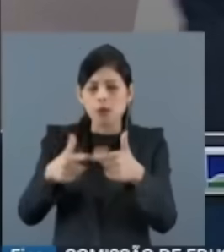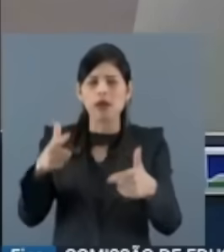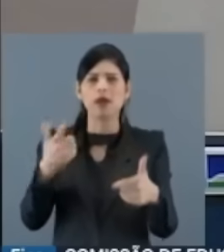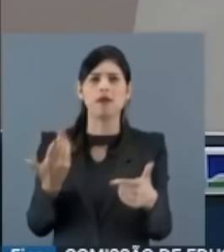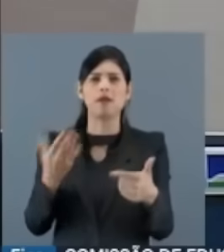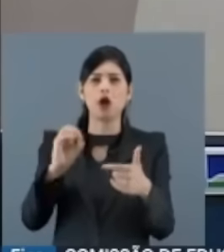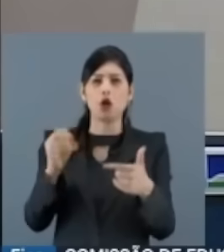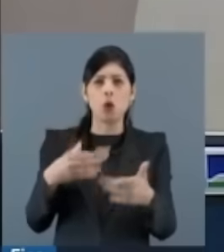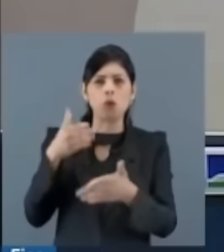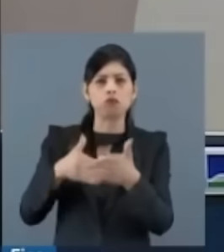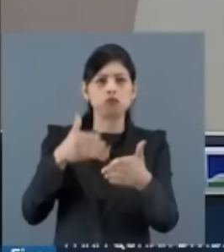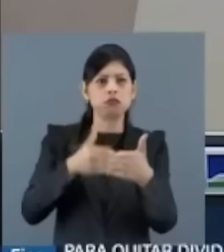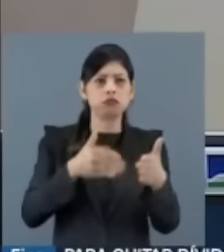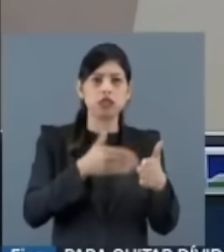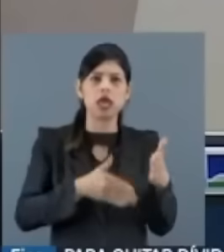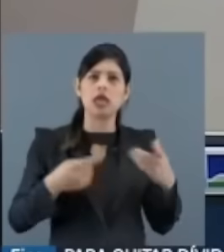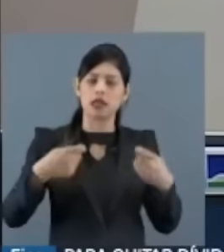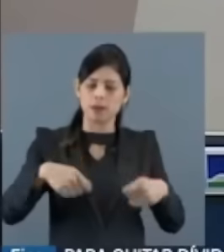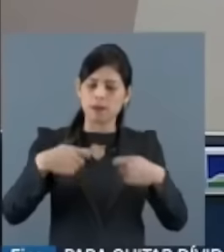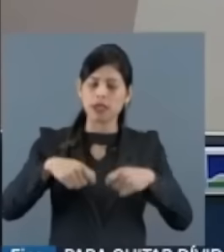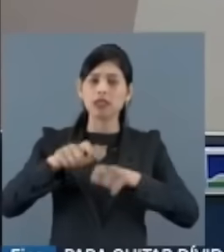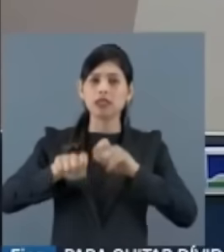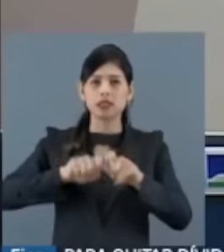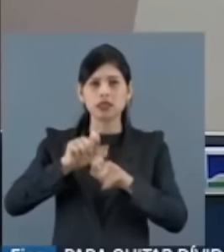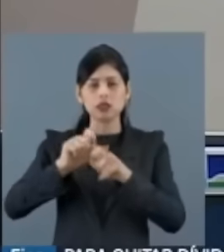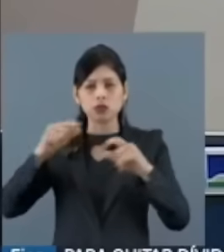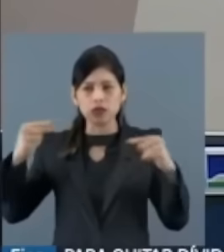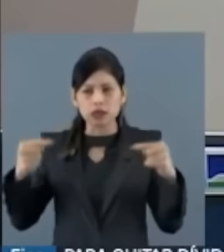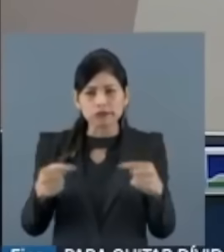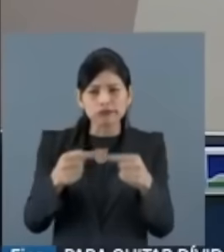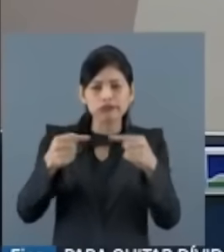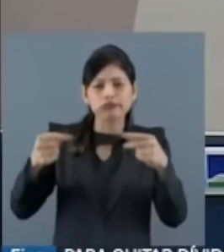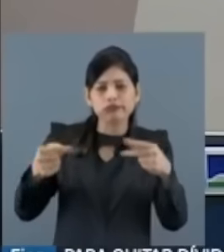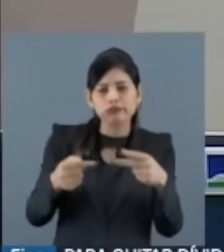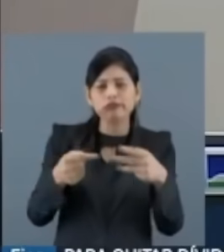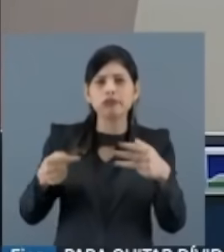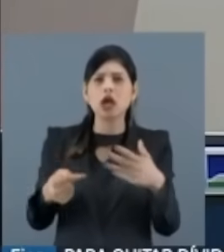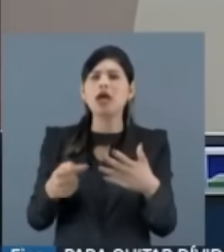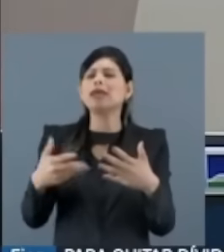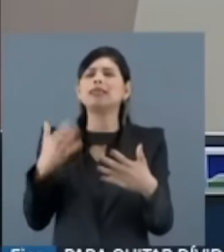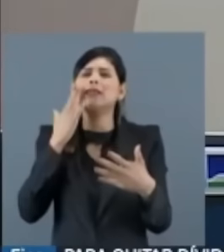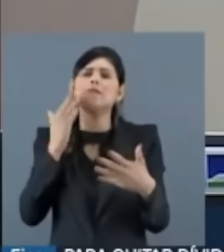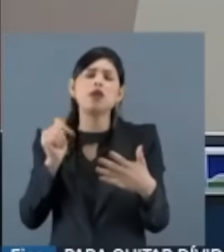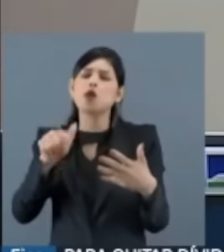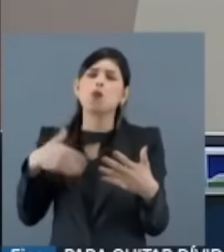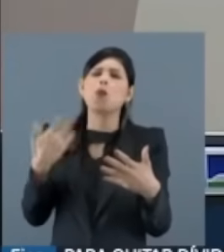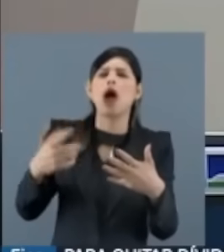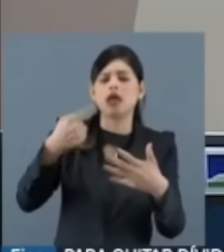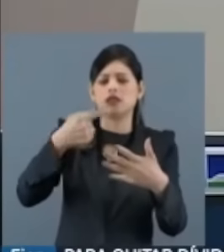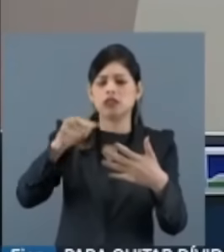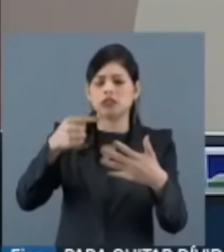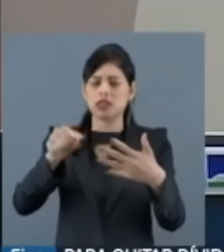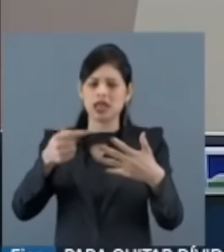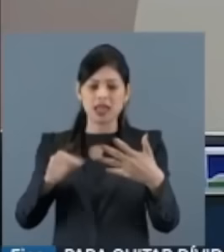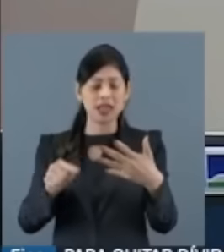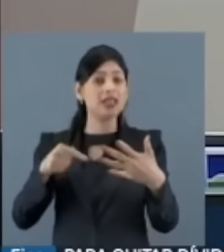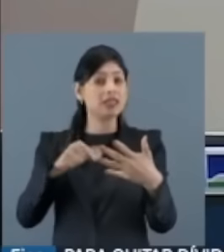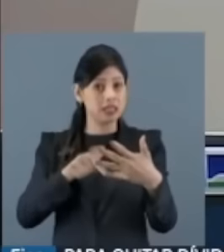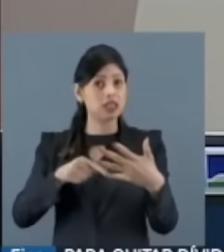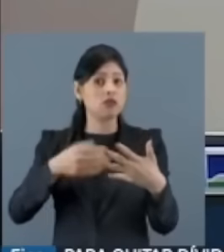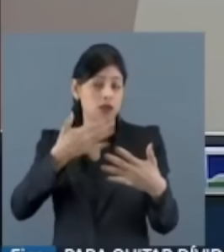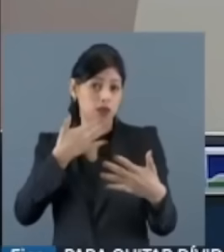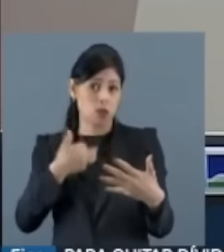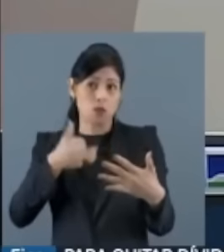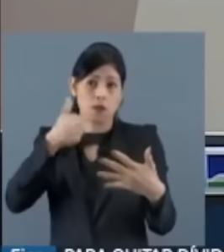merecem precisam ser ponderados para saber qual daqueles que vai ser eh e que vai ser o